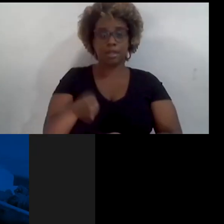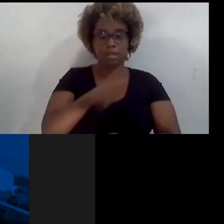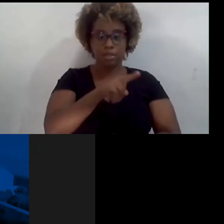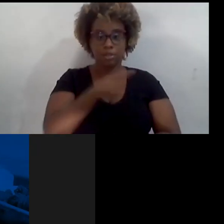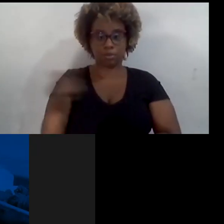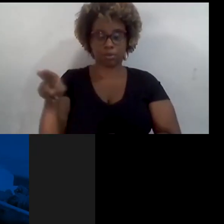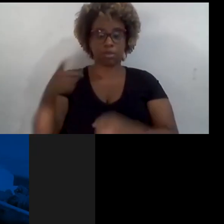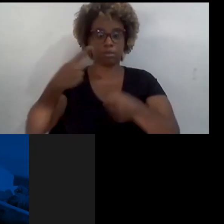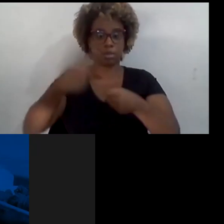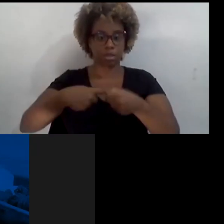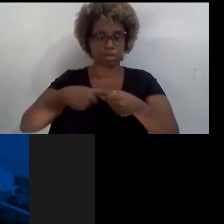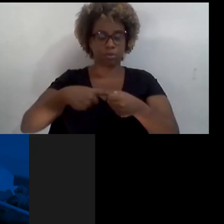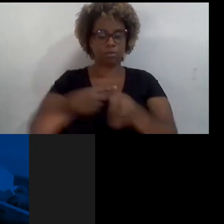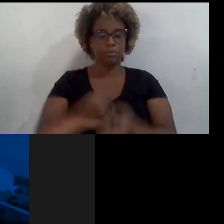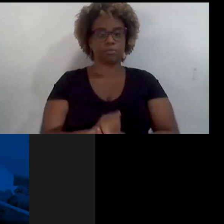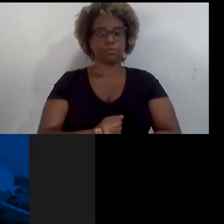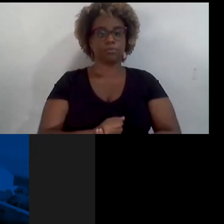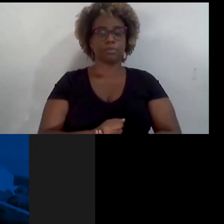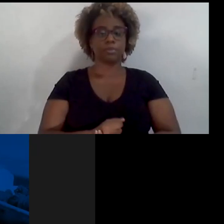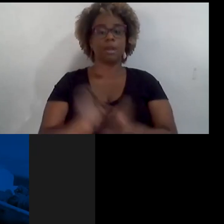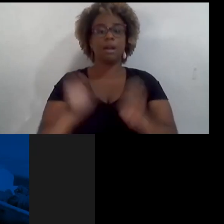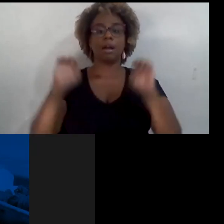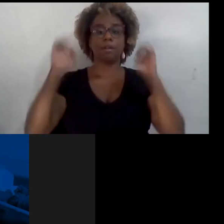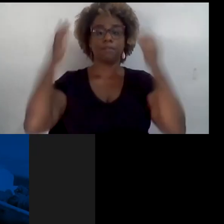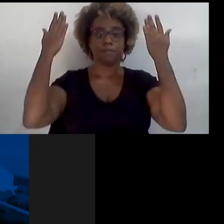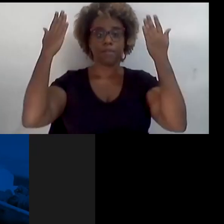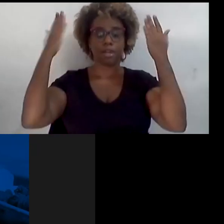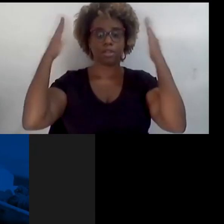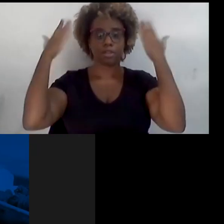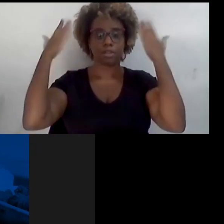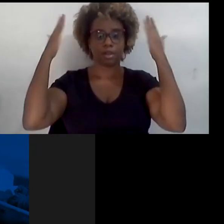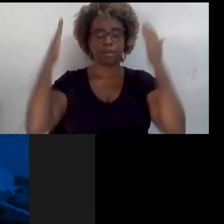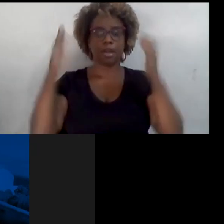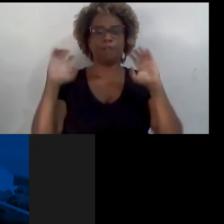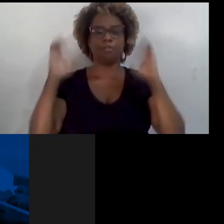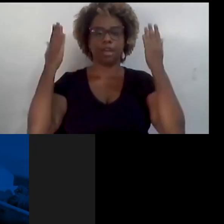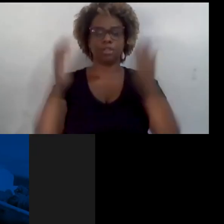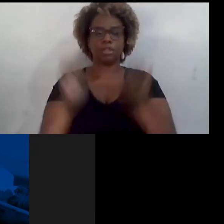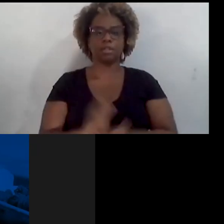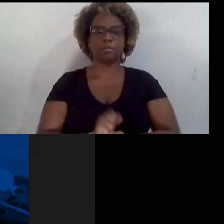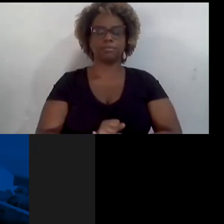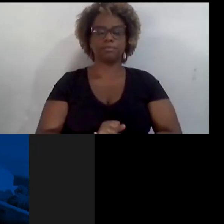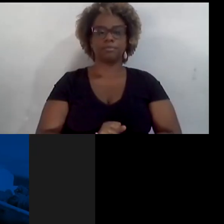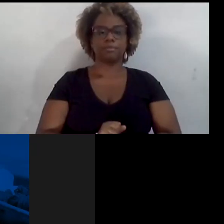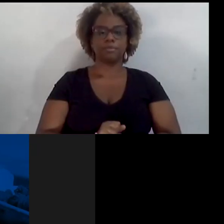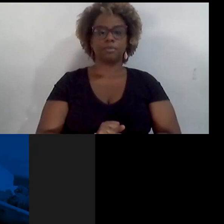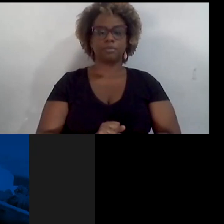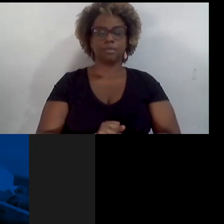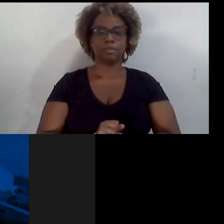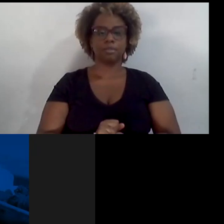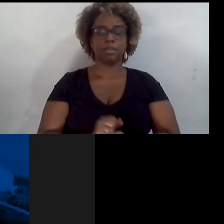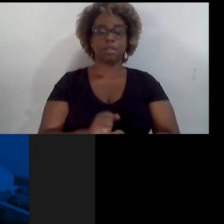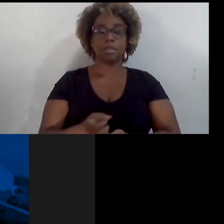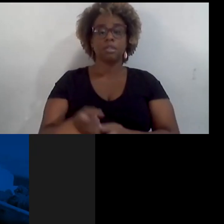em janeiro. Essa festa, ela tem uma situação que é a cultura de massa em cima da cultura